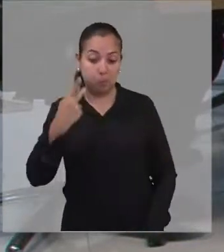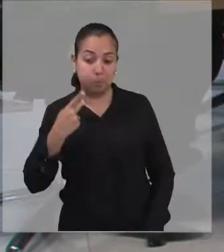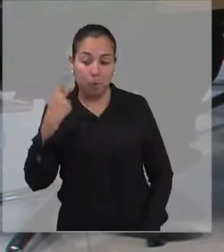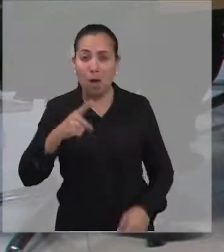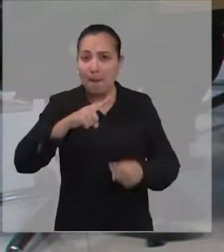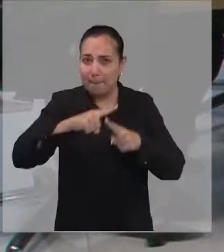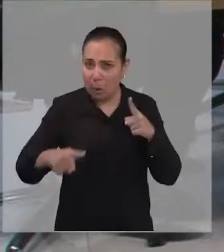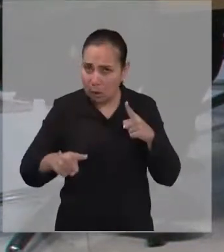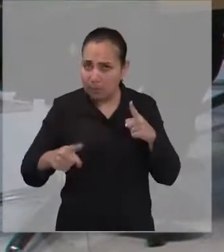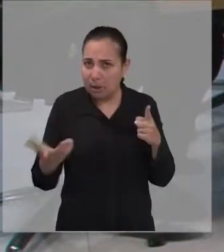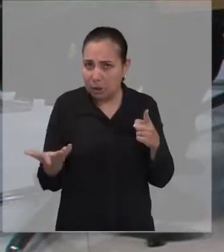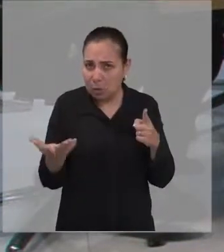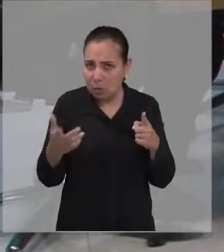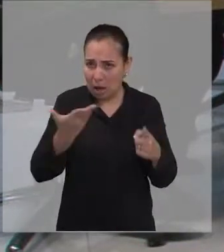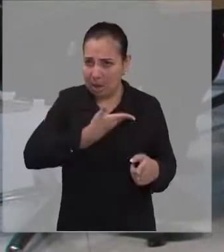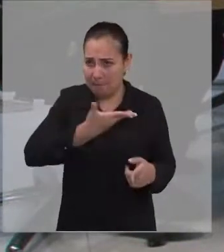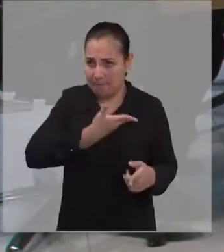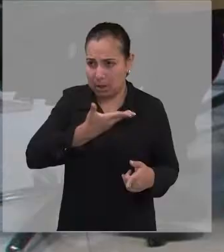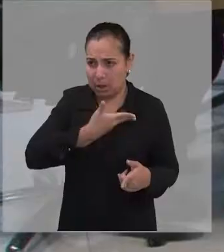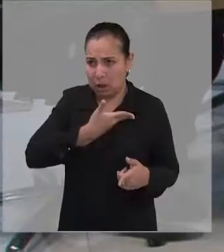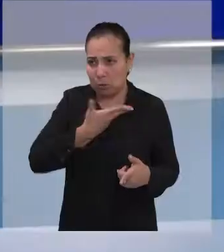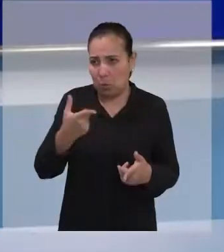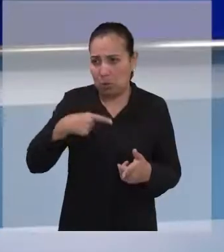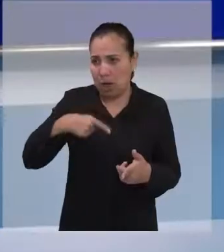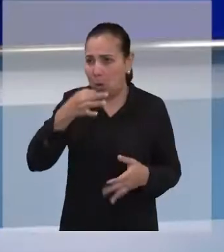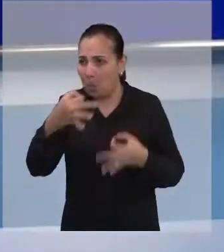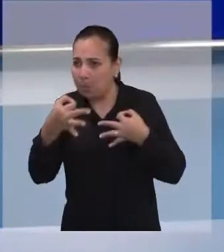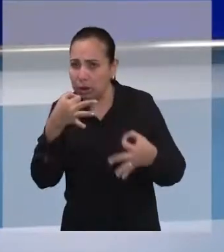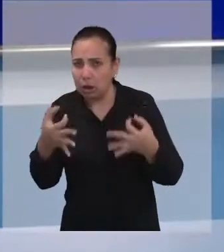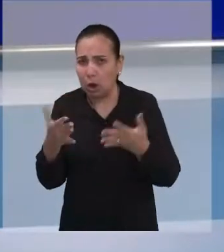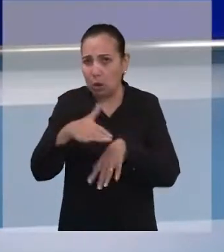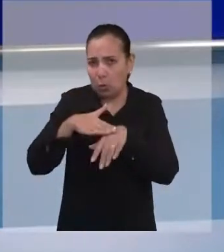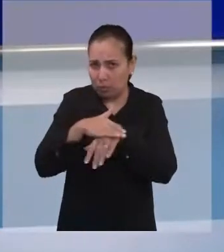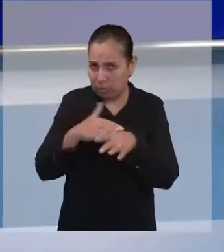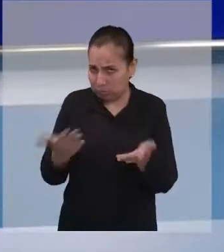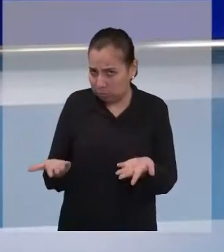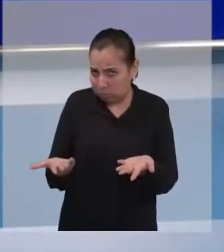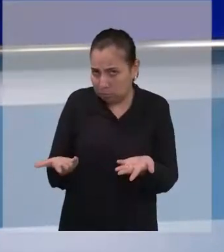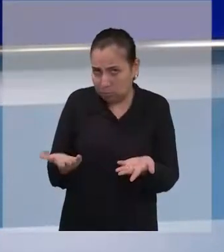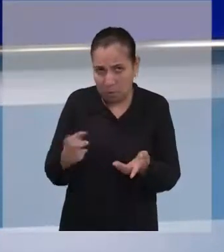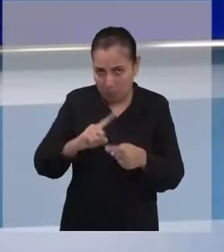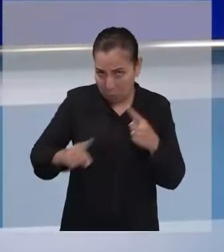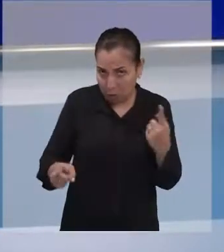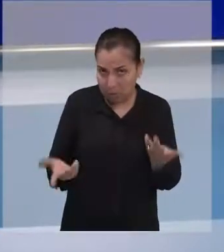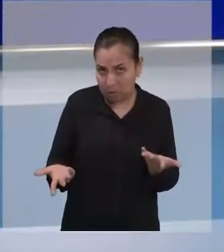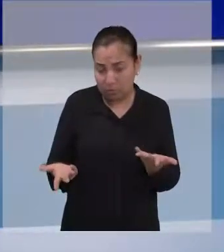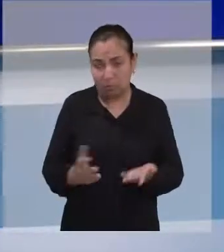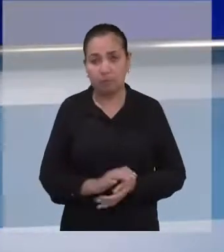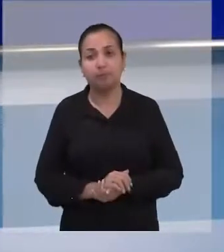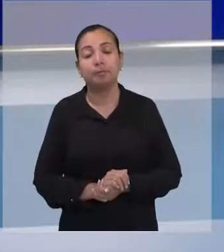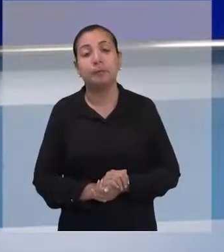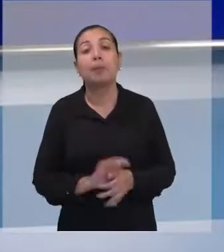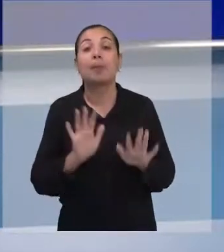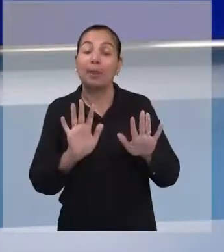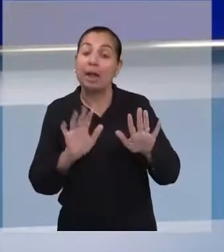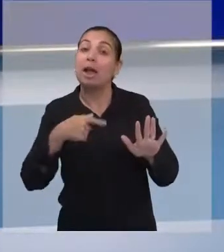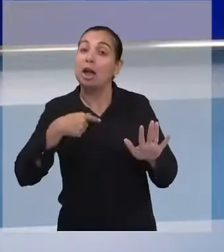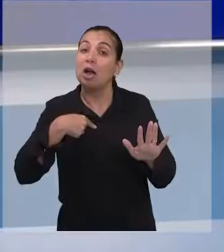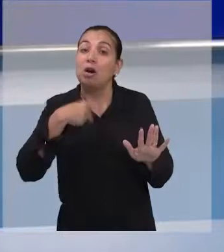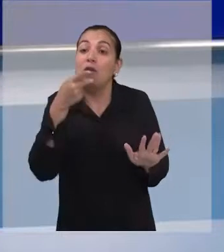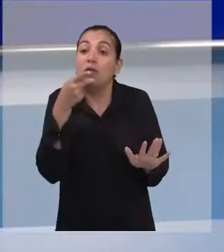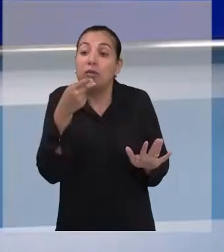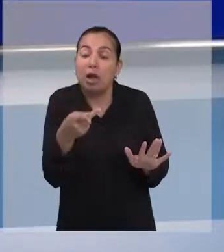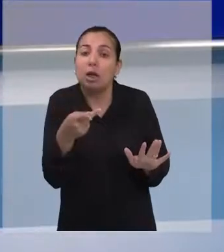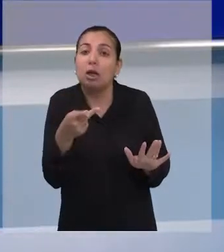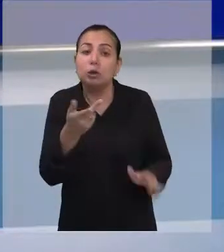e fazerem confidências entre si. Mas não se está nem em xeque essa questão das relações de amizade, não. Sim, está assim em xeque. Mas eu estou colocando a relação de